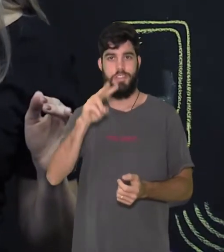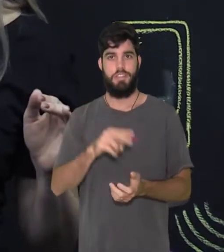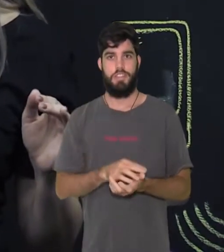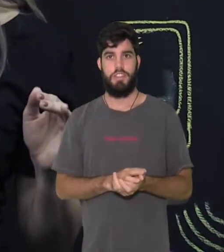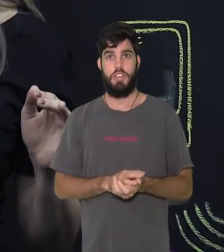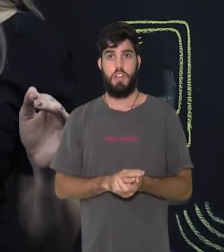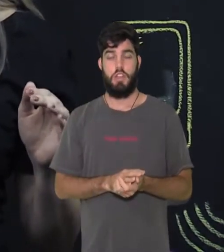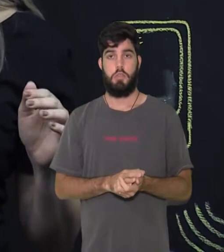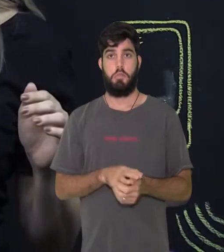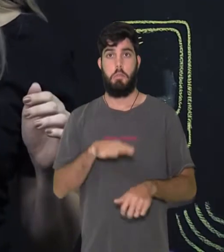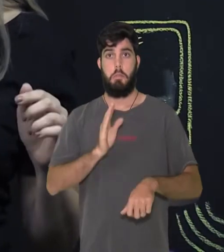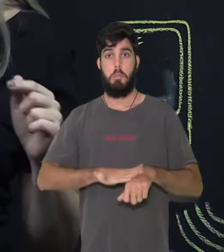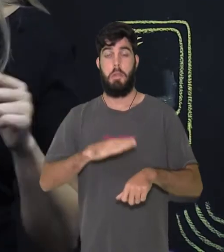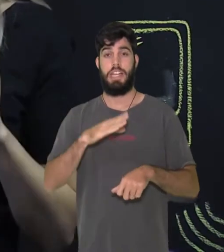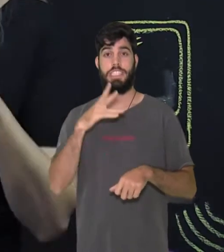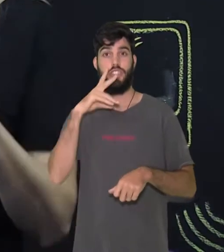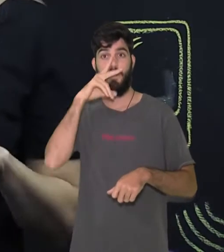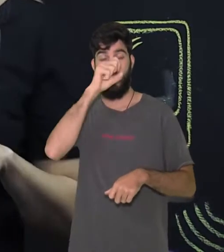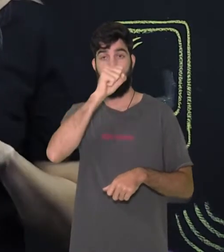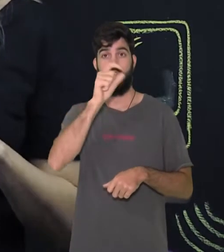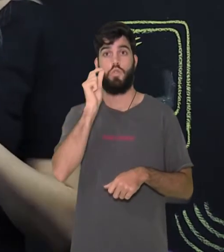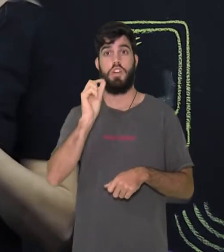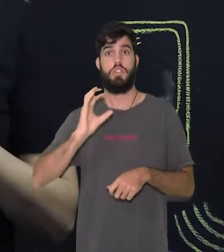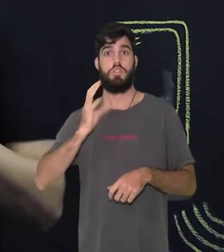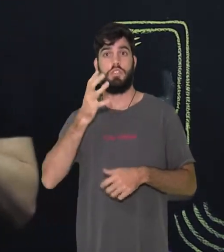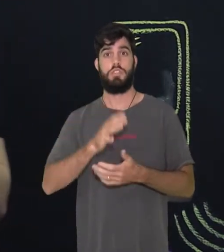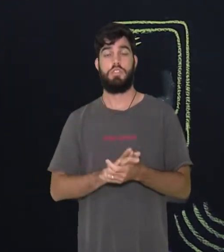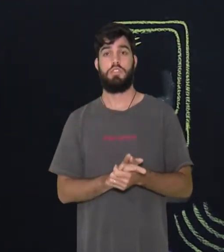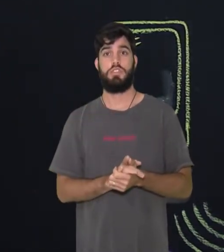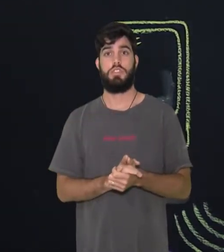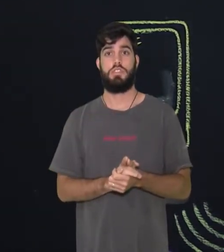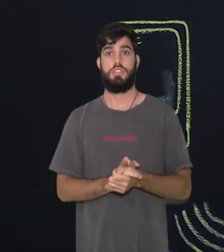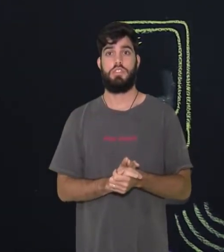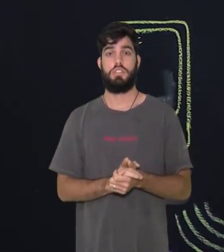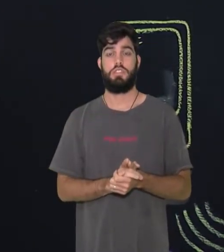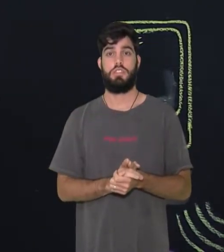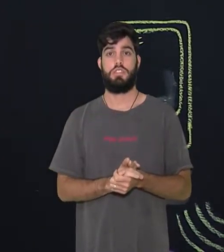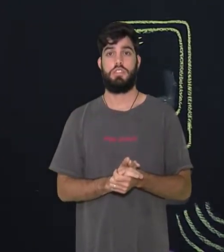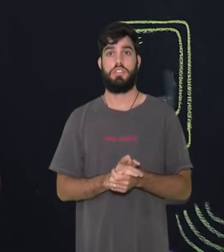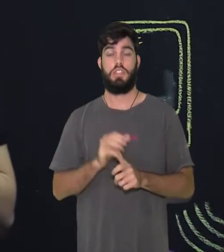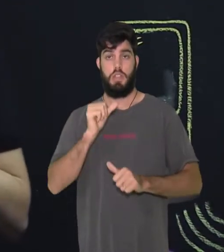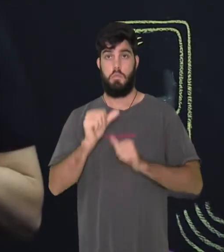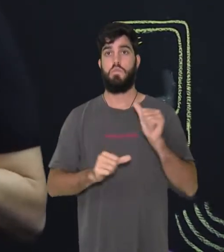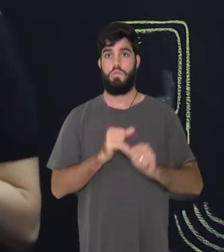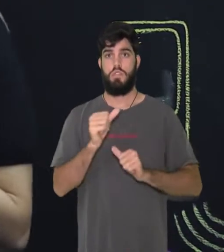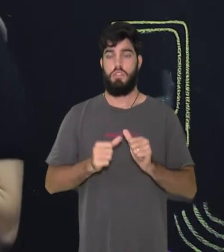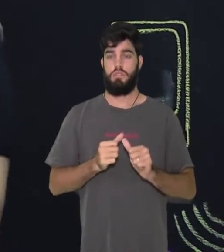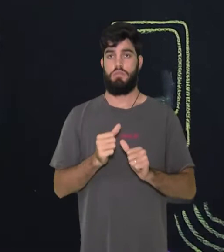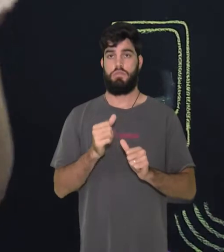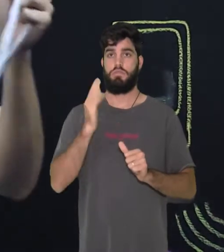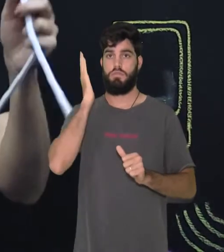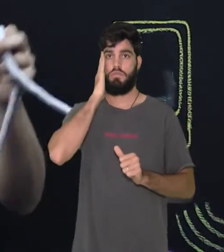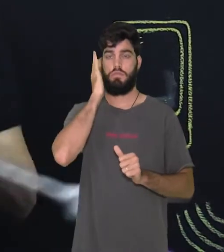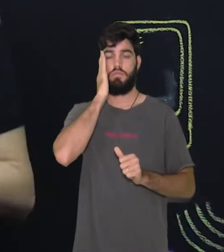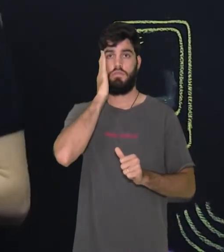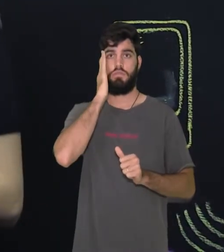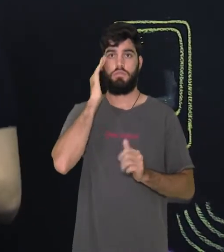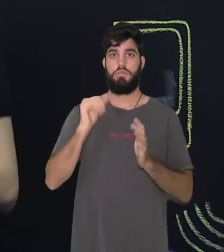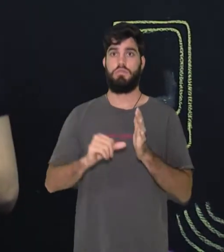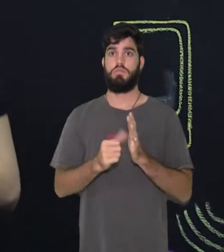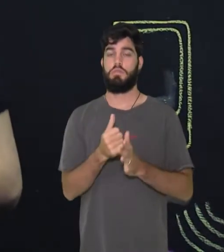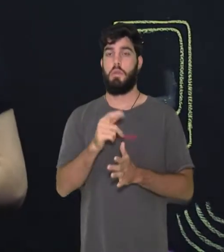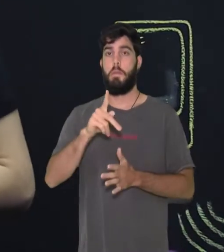começo a fazer mais forte, o que está acontecendo com essa onda? Ela está mudando. E aí a gente vai falar primeiro, então, de uma coisa